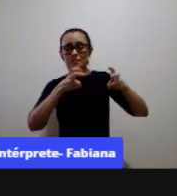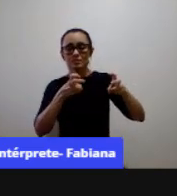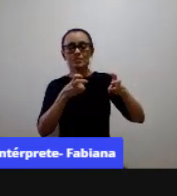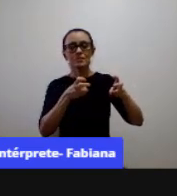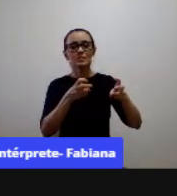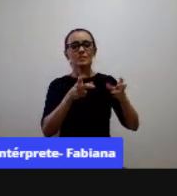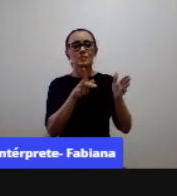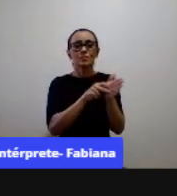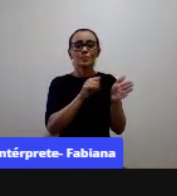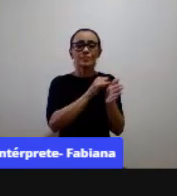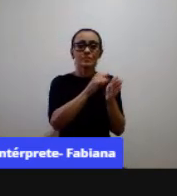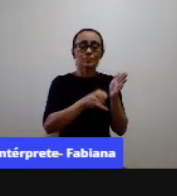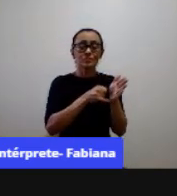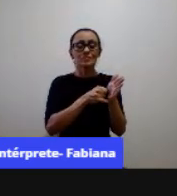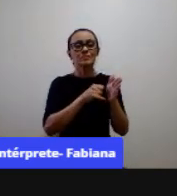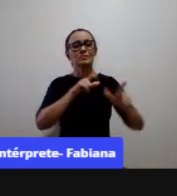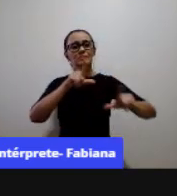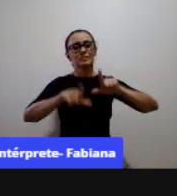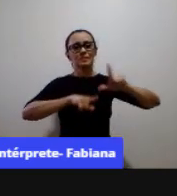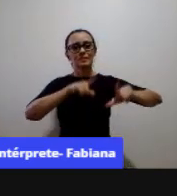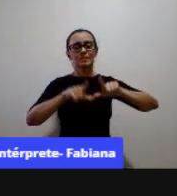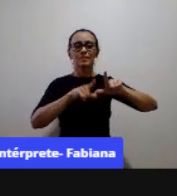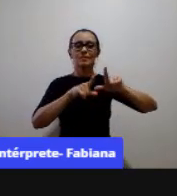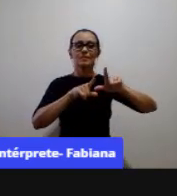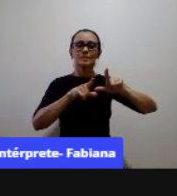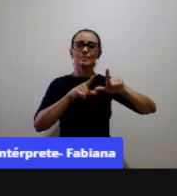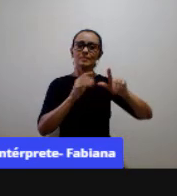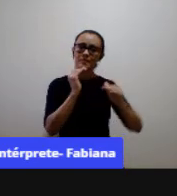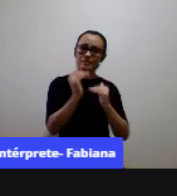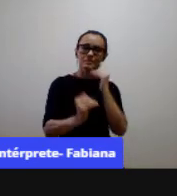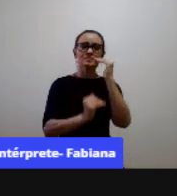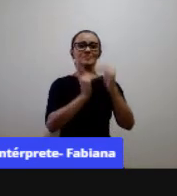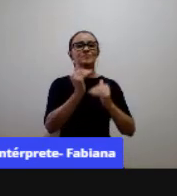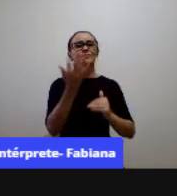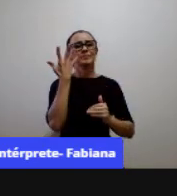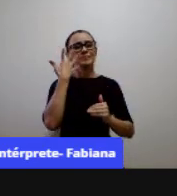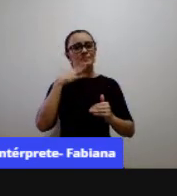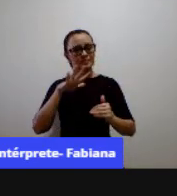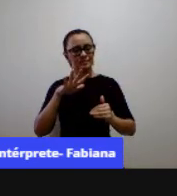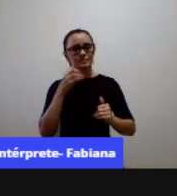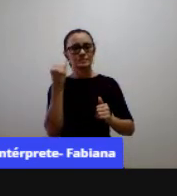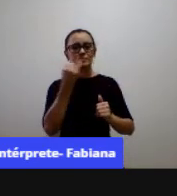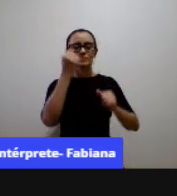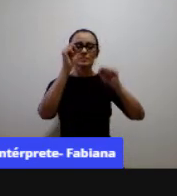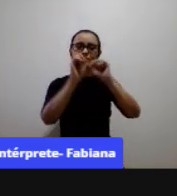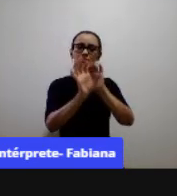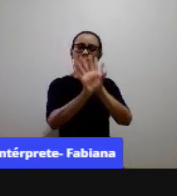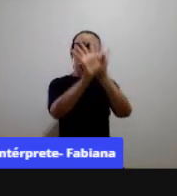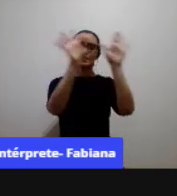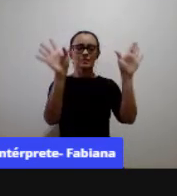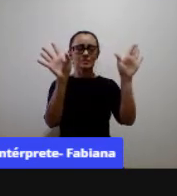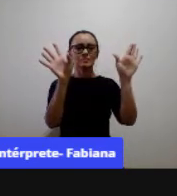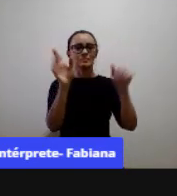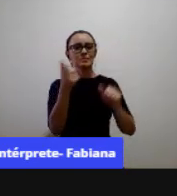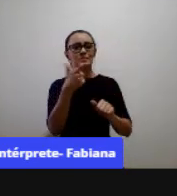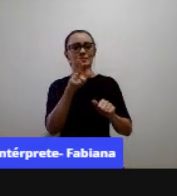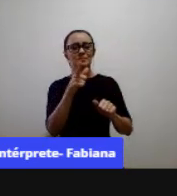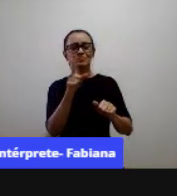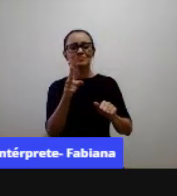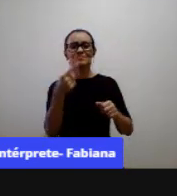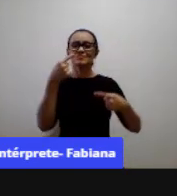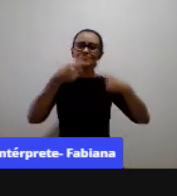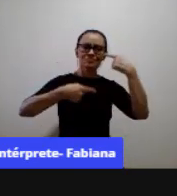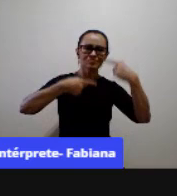esses pontos, né? Então, precisa ficar bem claro isso, para que não exista conflitos internos,